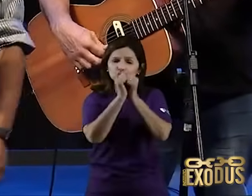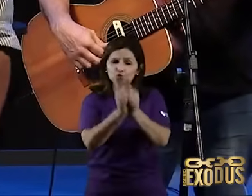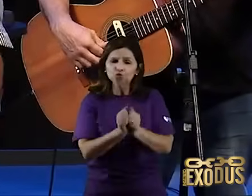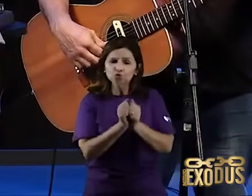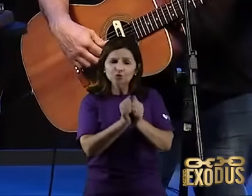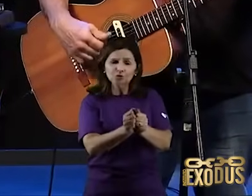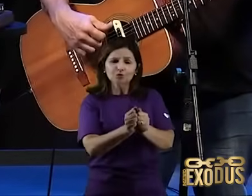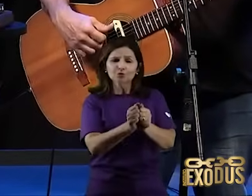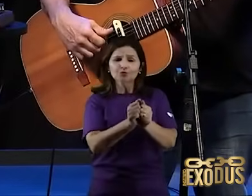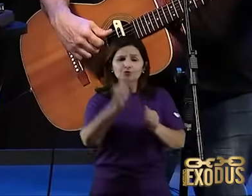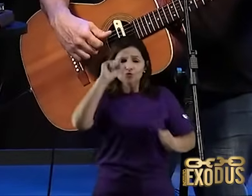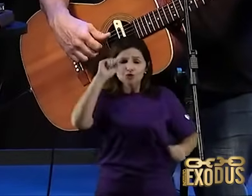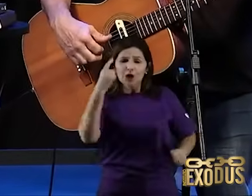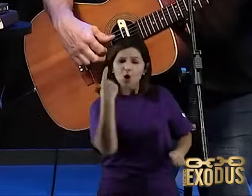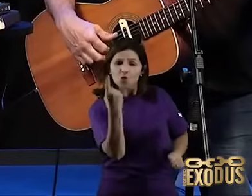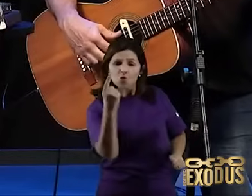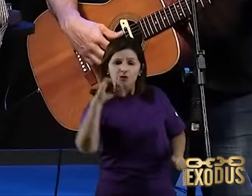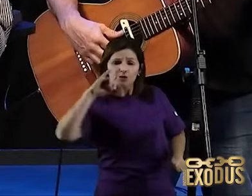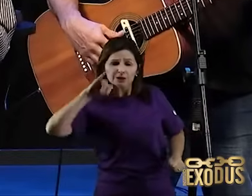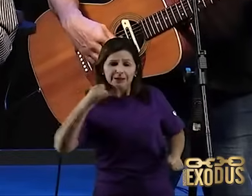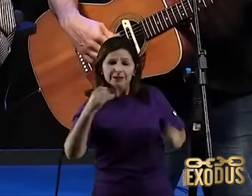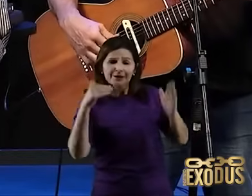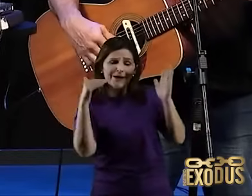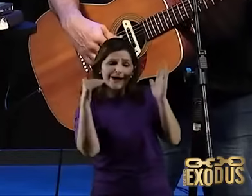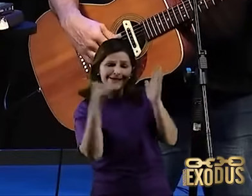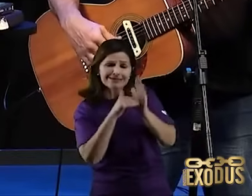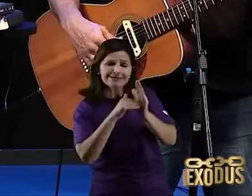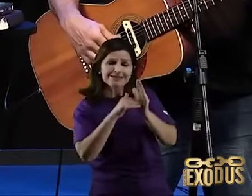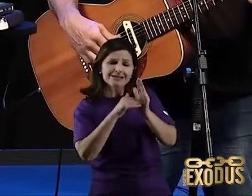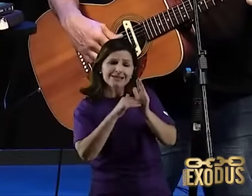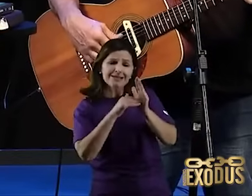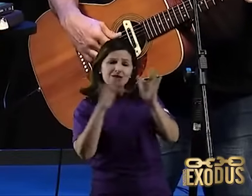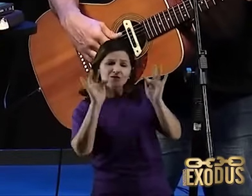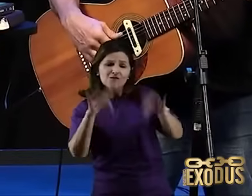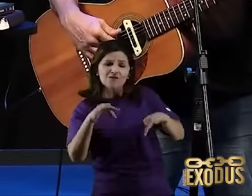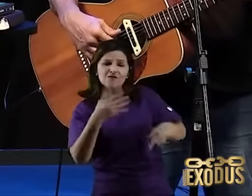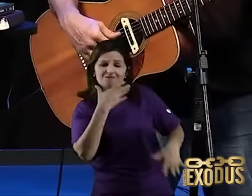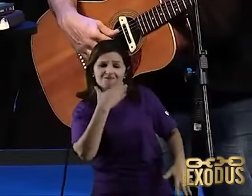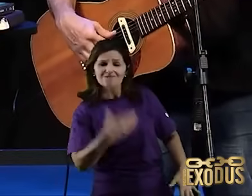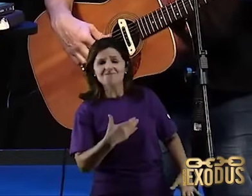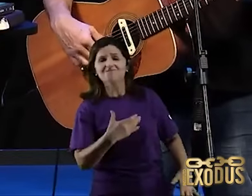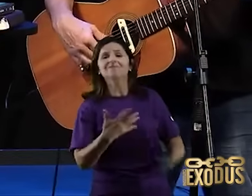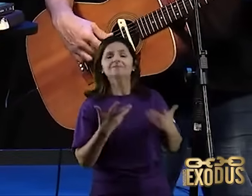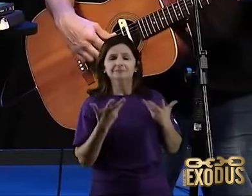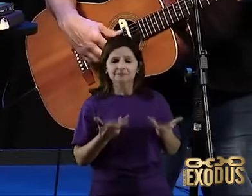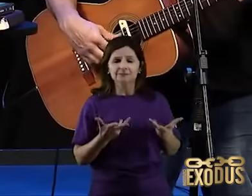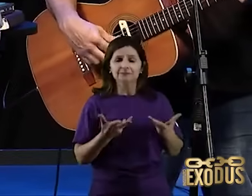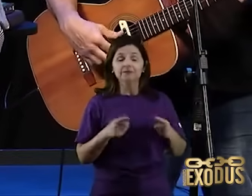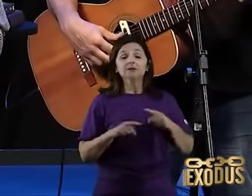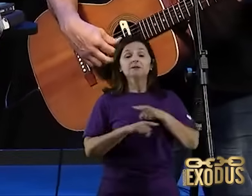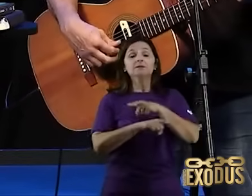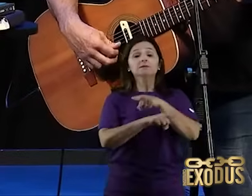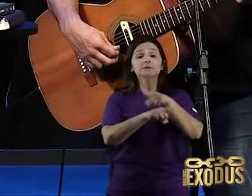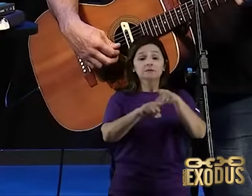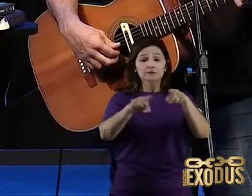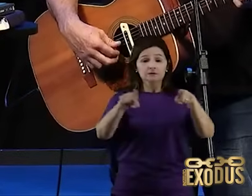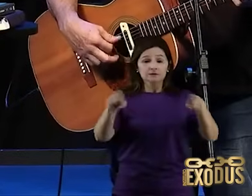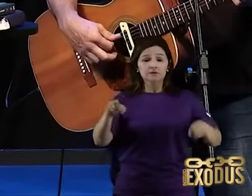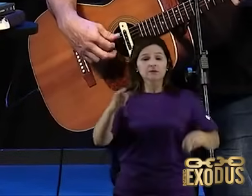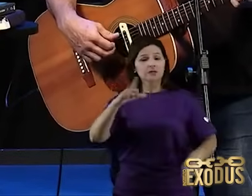dezembro feche teus olhos se você quiser e tiver parente algum amigo